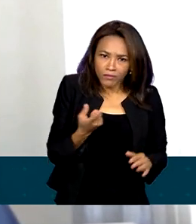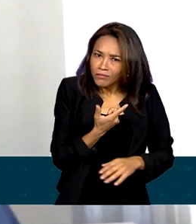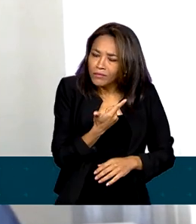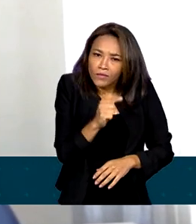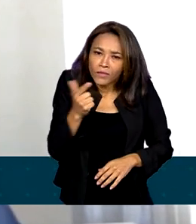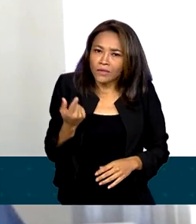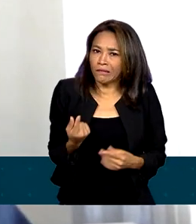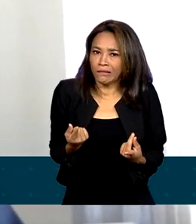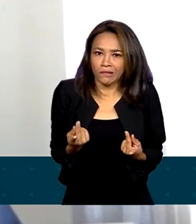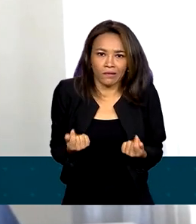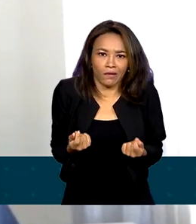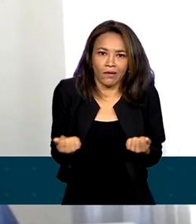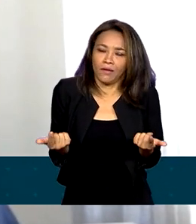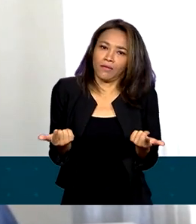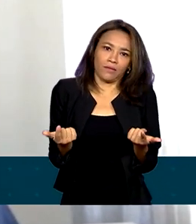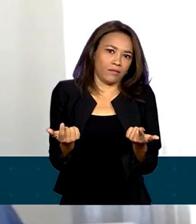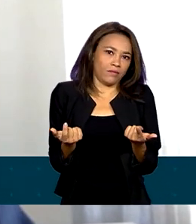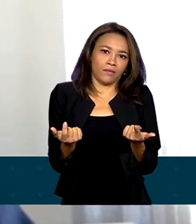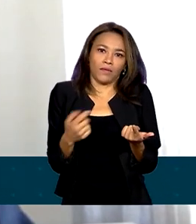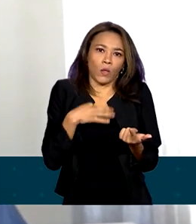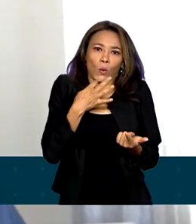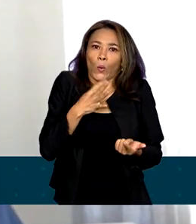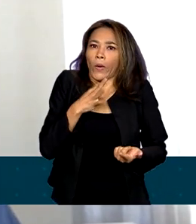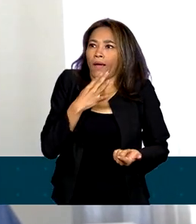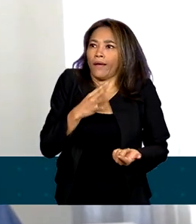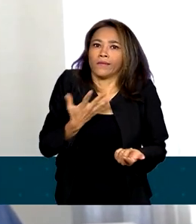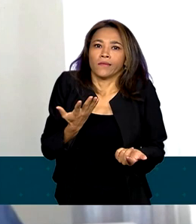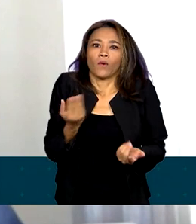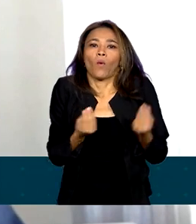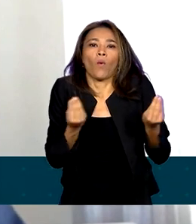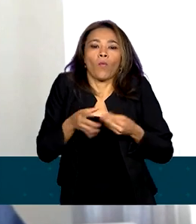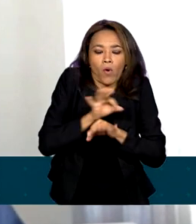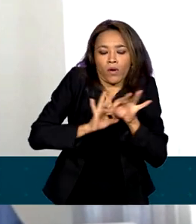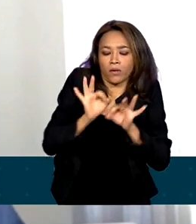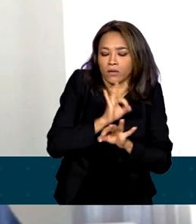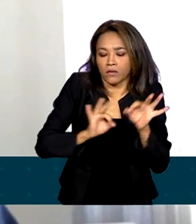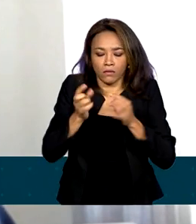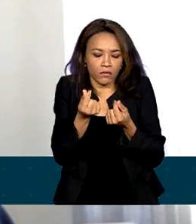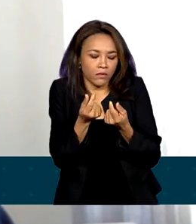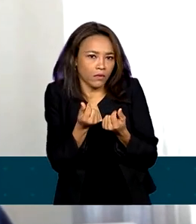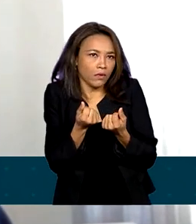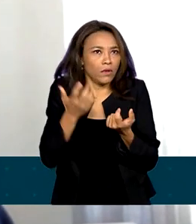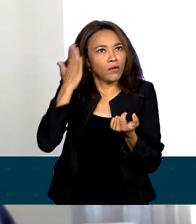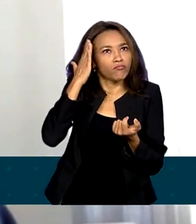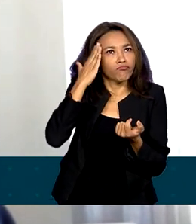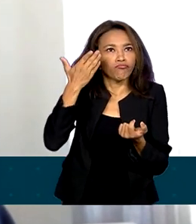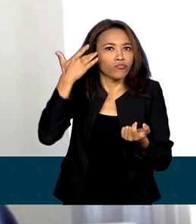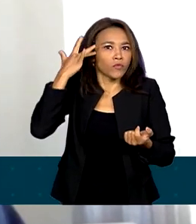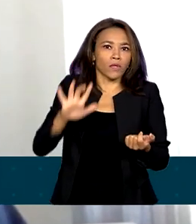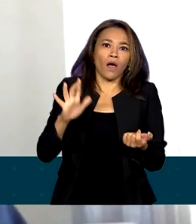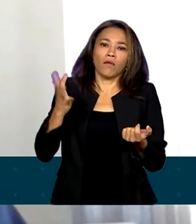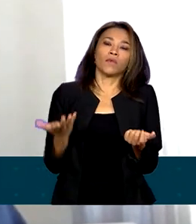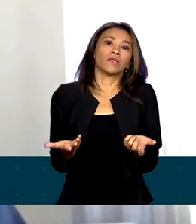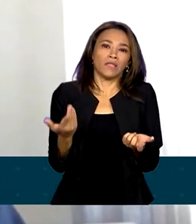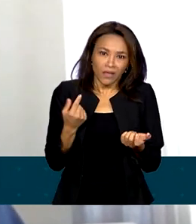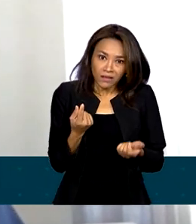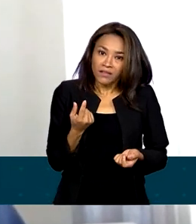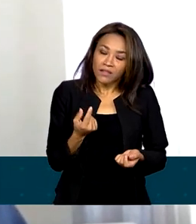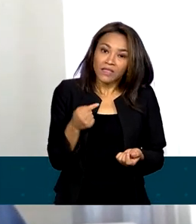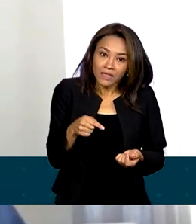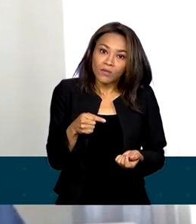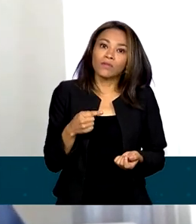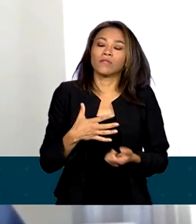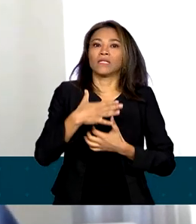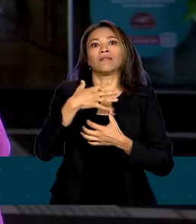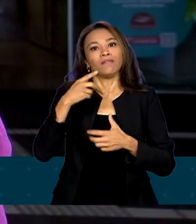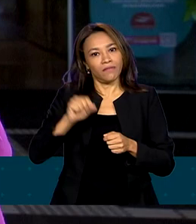nada, para quem não tenha conhecimento nenhum de finanças, de educação financeira, provavelmente iria